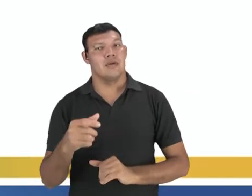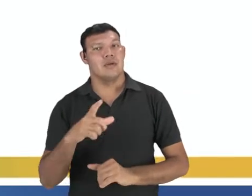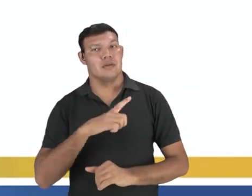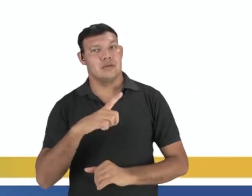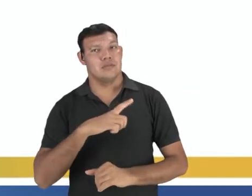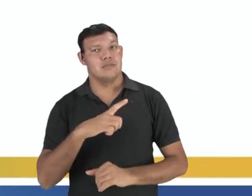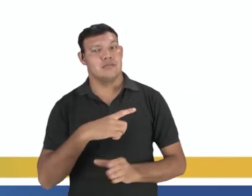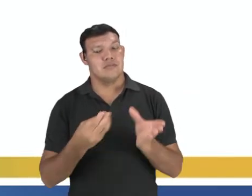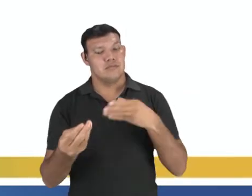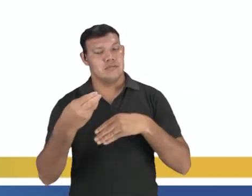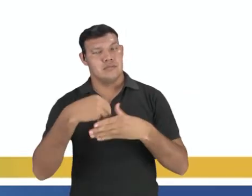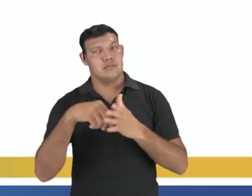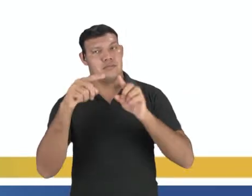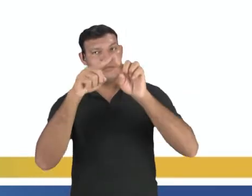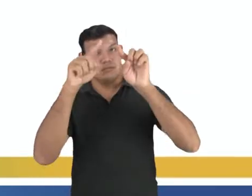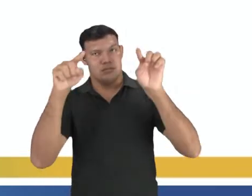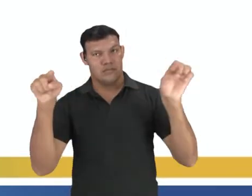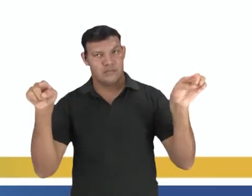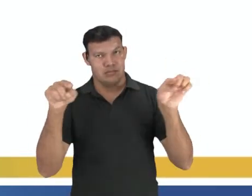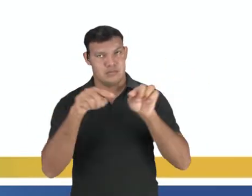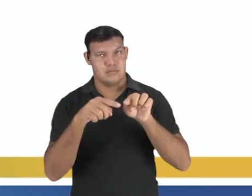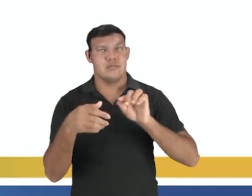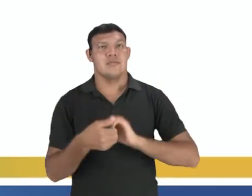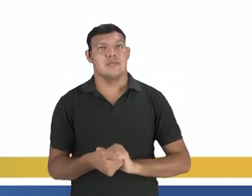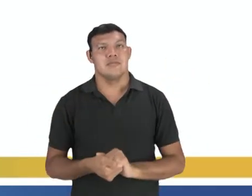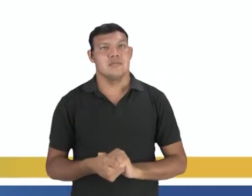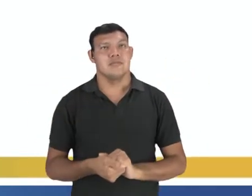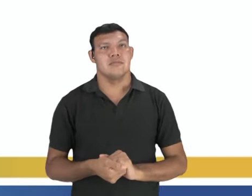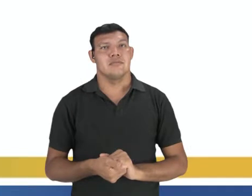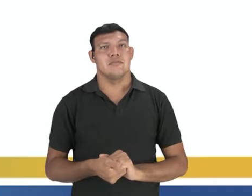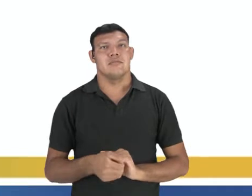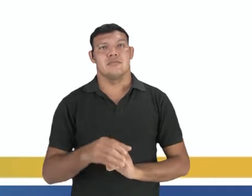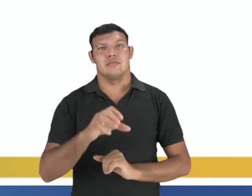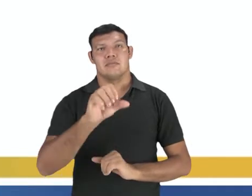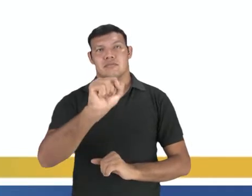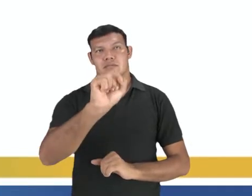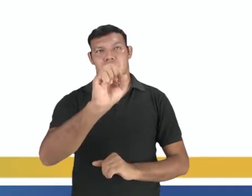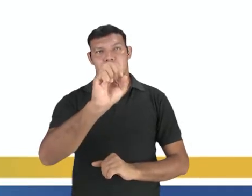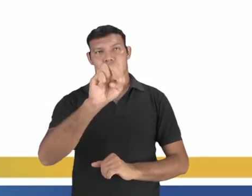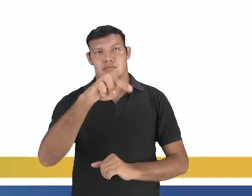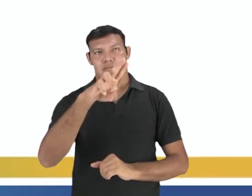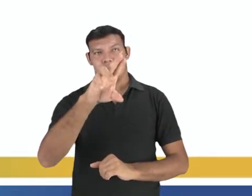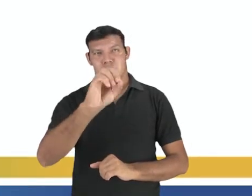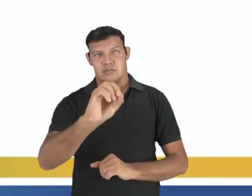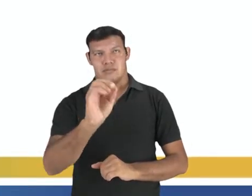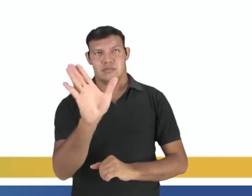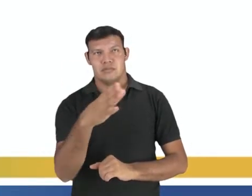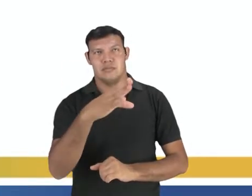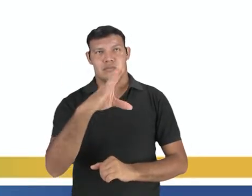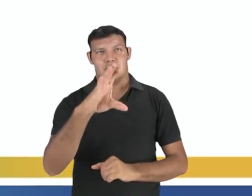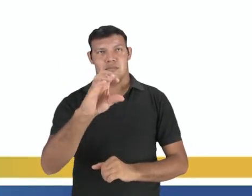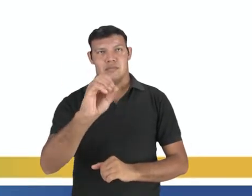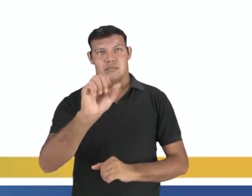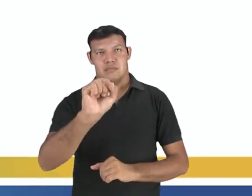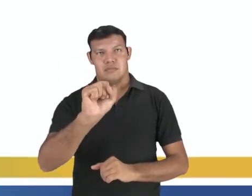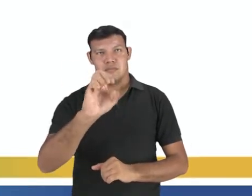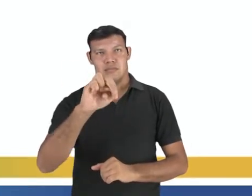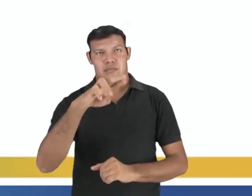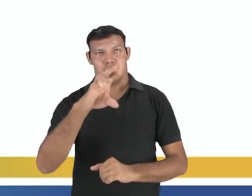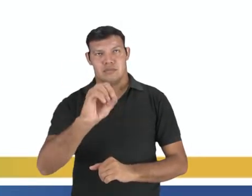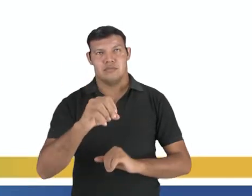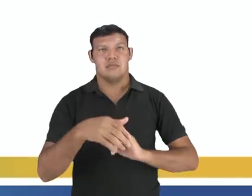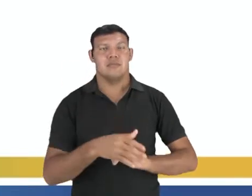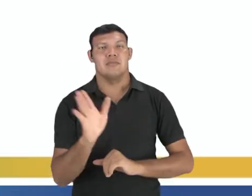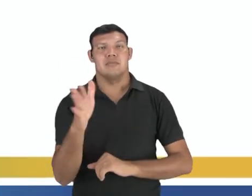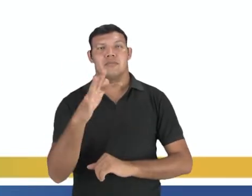triângulo retângulo, que é eles, o seno, cosseno e tangente. Então, o